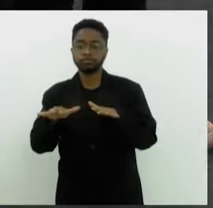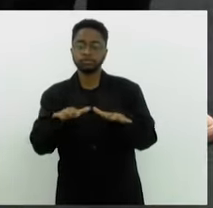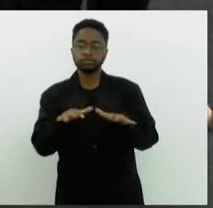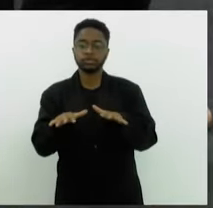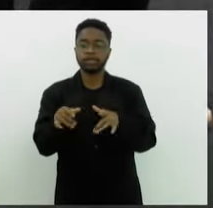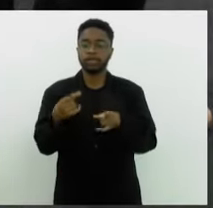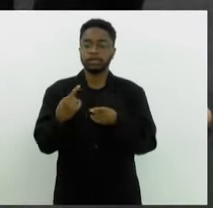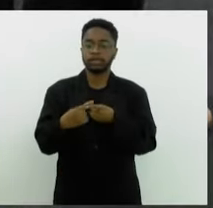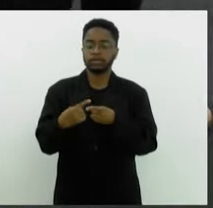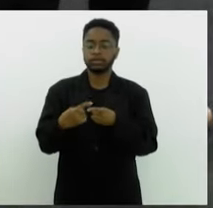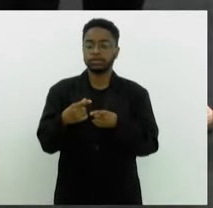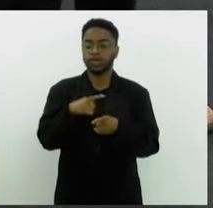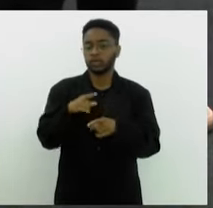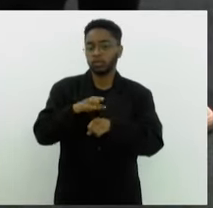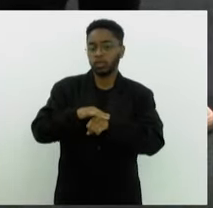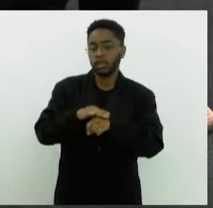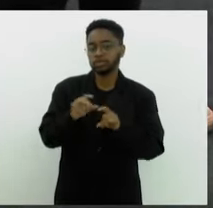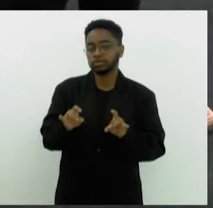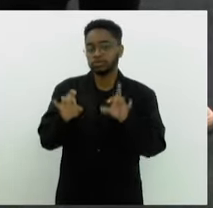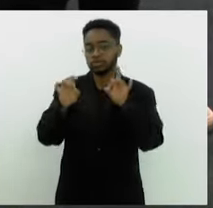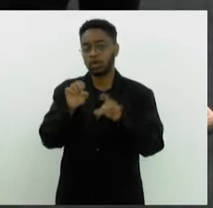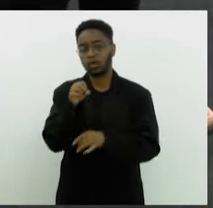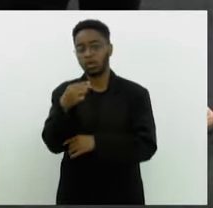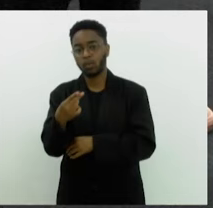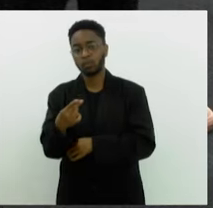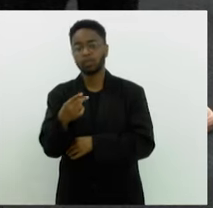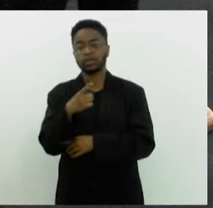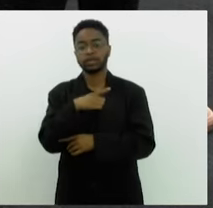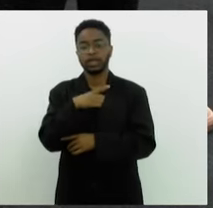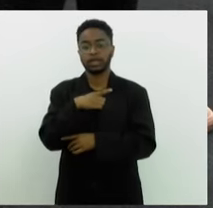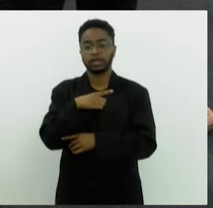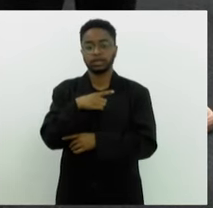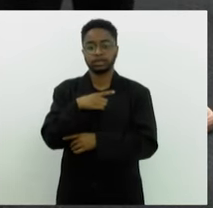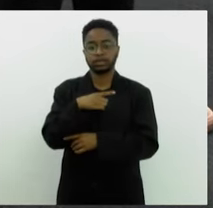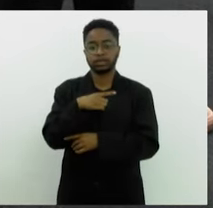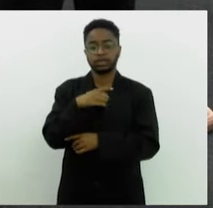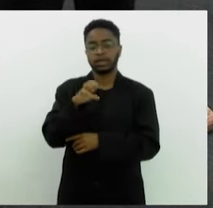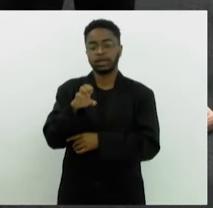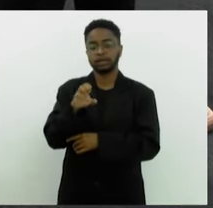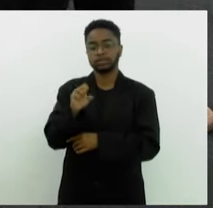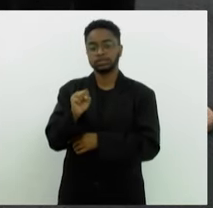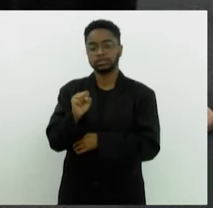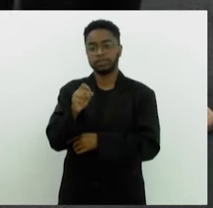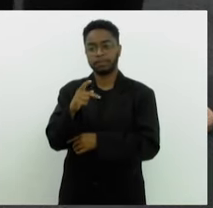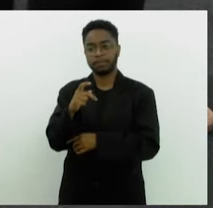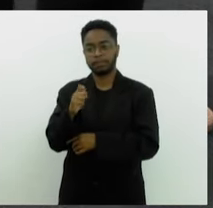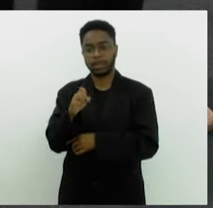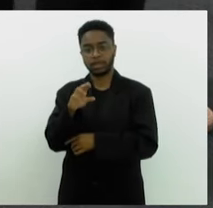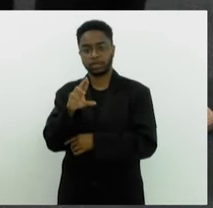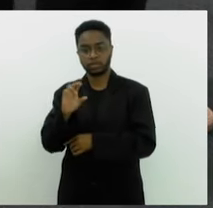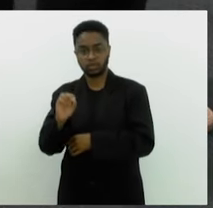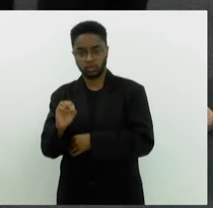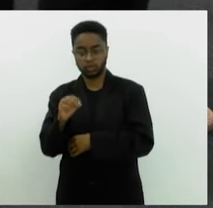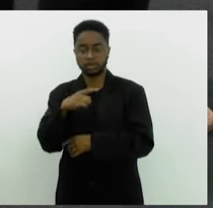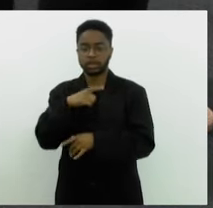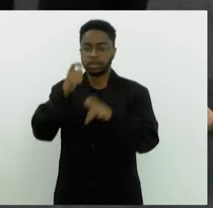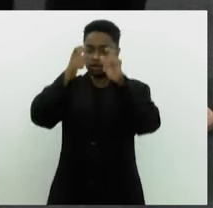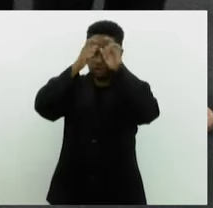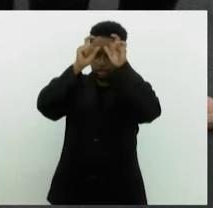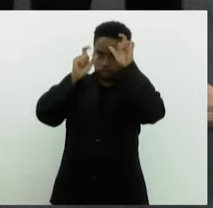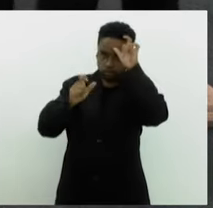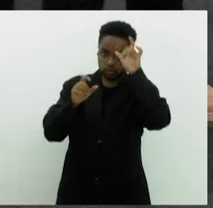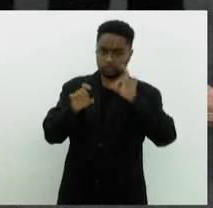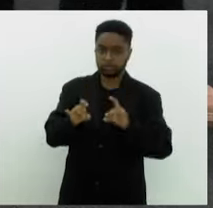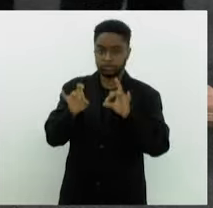têm doenças especiais ou que têm um espectro de transtornos especiais. Então, acho que Vossa Excelência